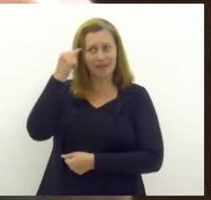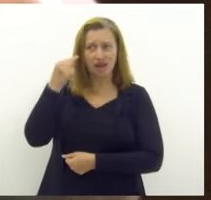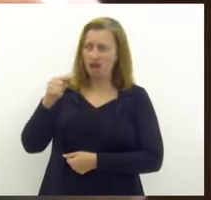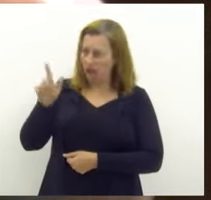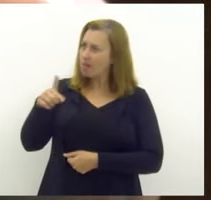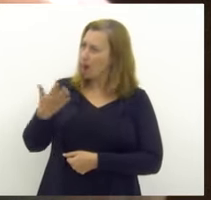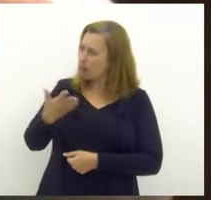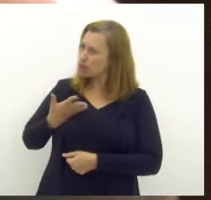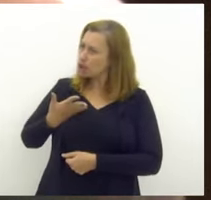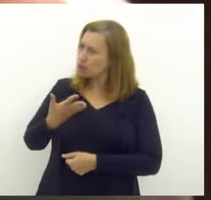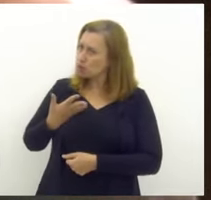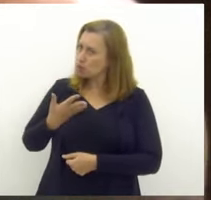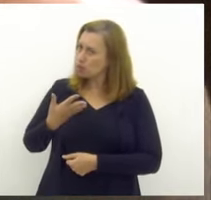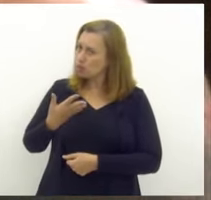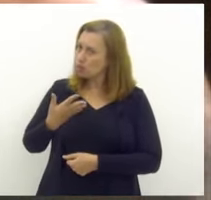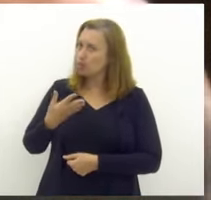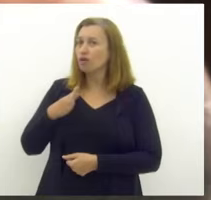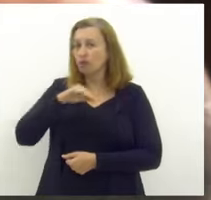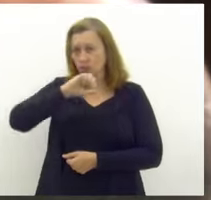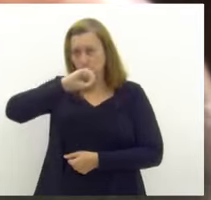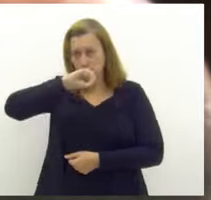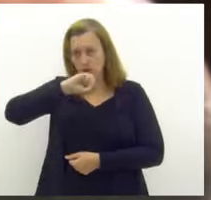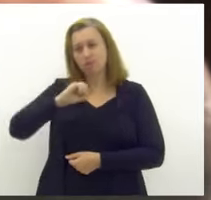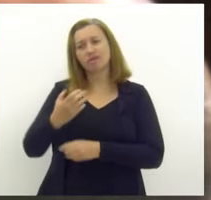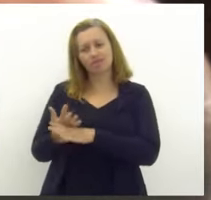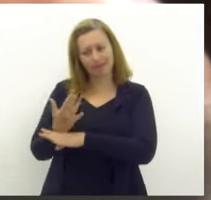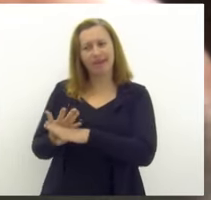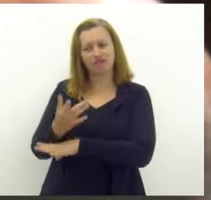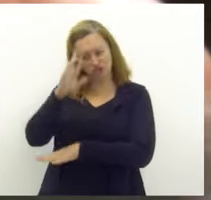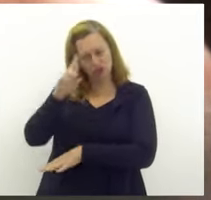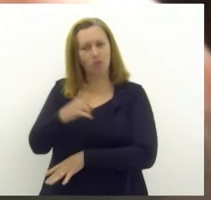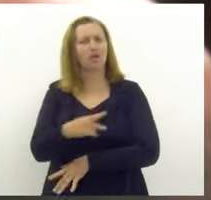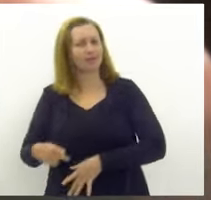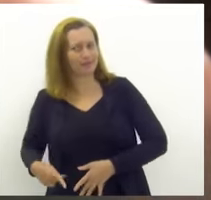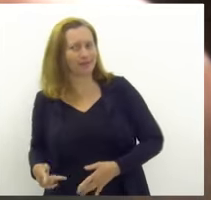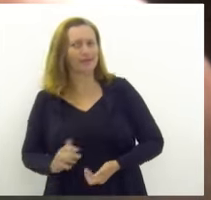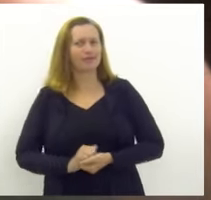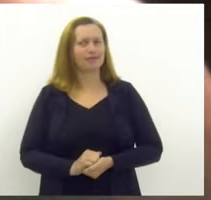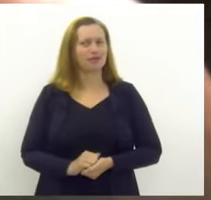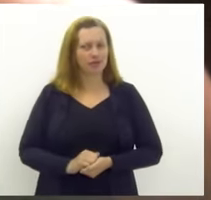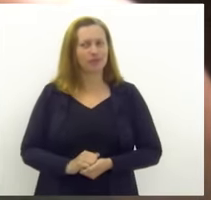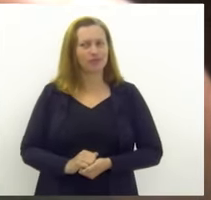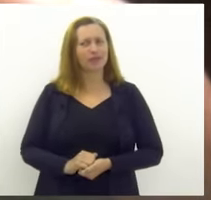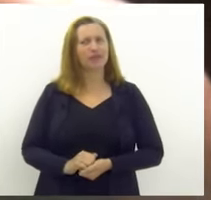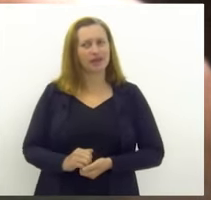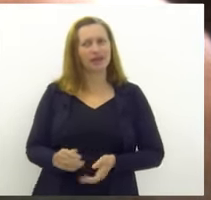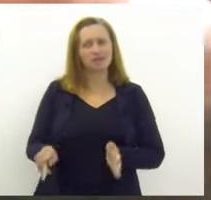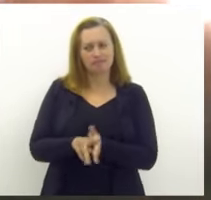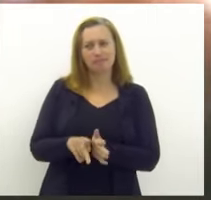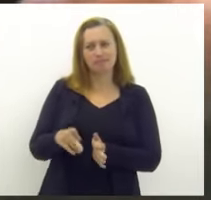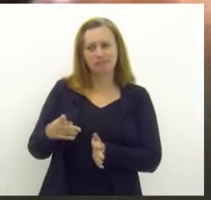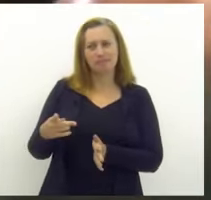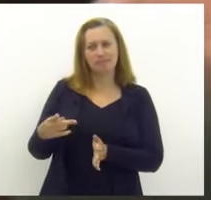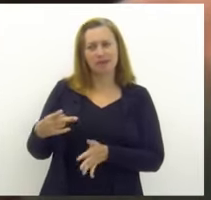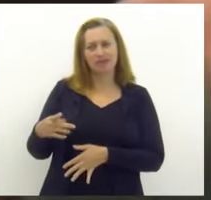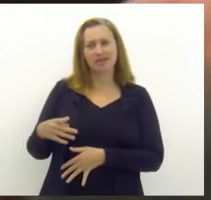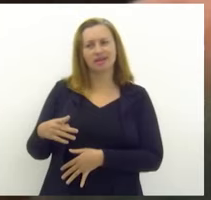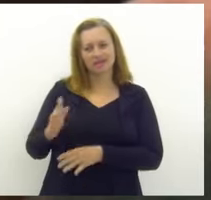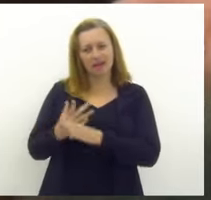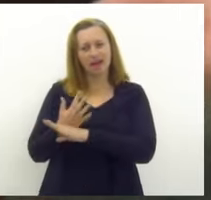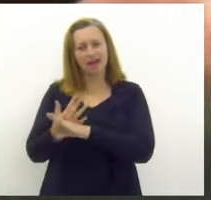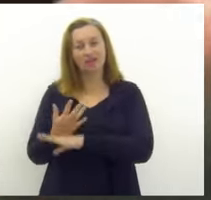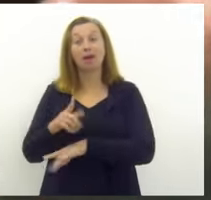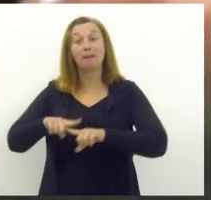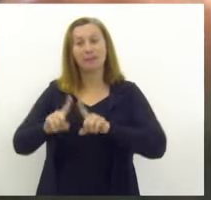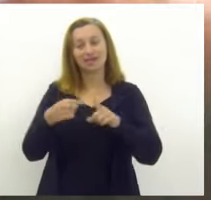amigo é porque foi bispo de Caxias senhor presidente foi bispo de Caxias mas de qualquer jeito eu